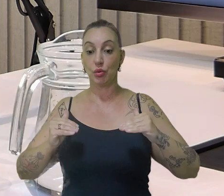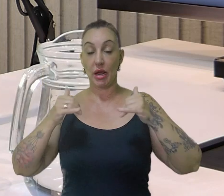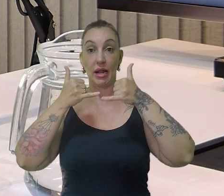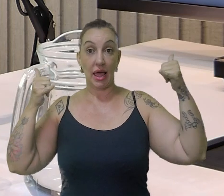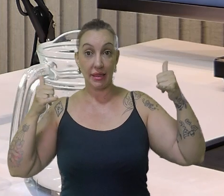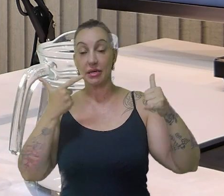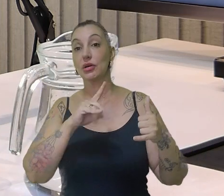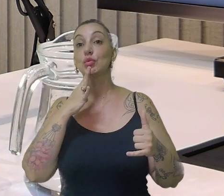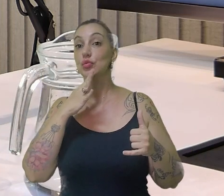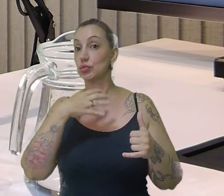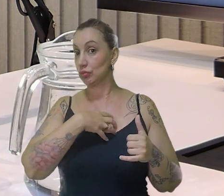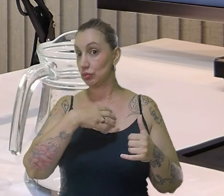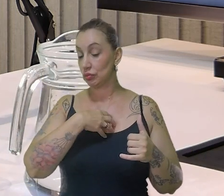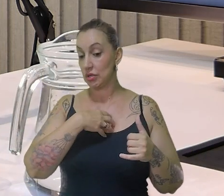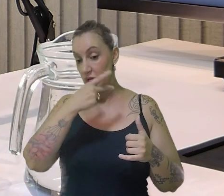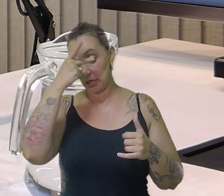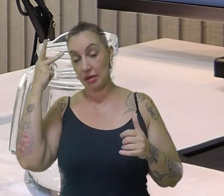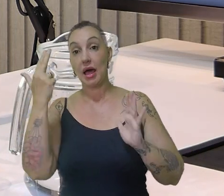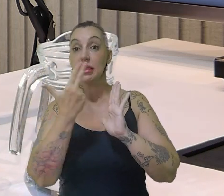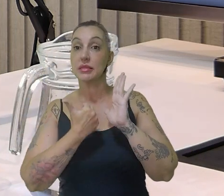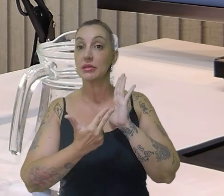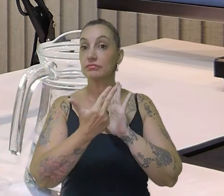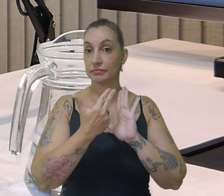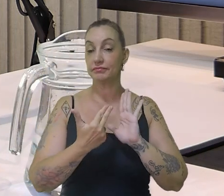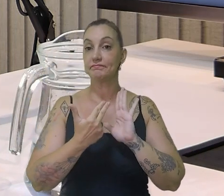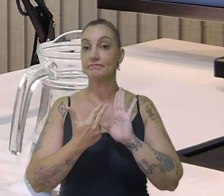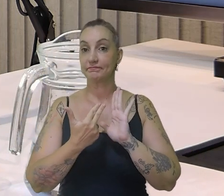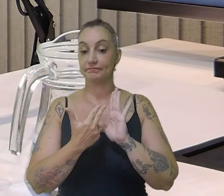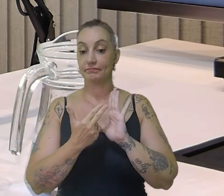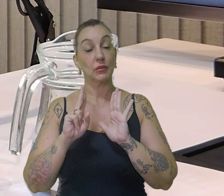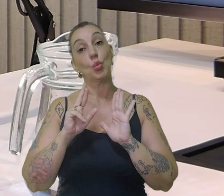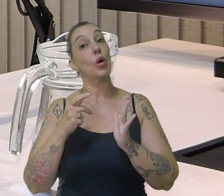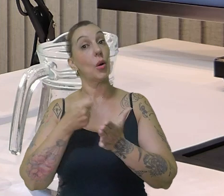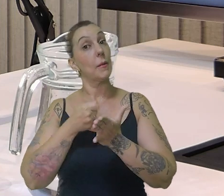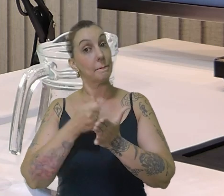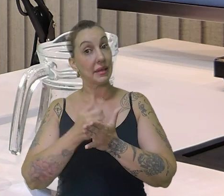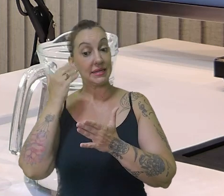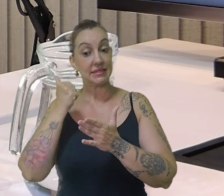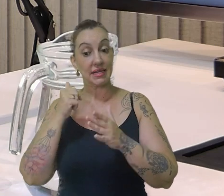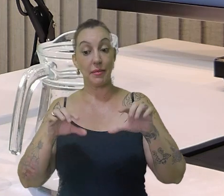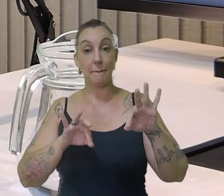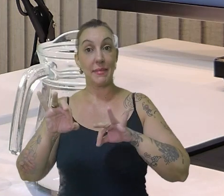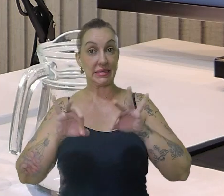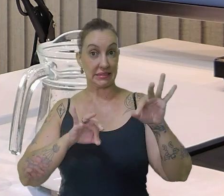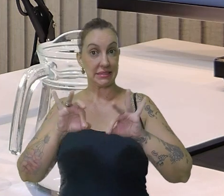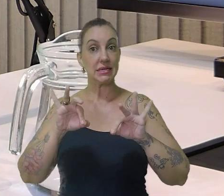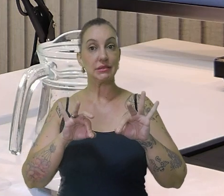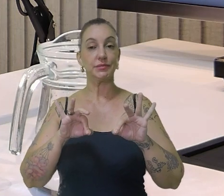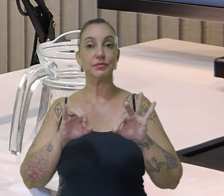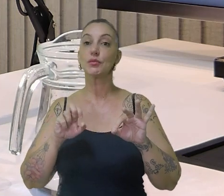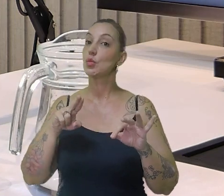elétrica tem outros conhecimentos tá e tem a pessoa que desenha que não Obrigatoriamente sab mexer na mesa